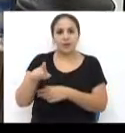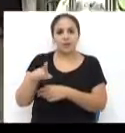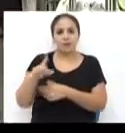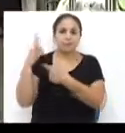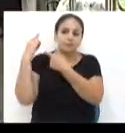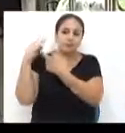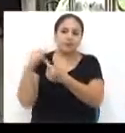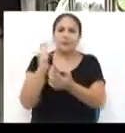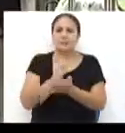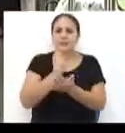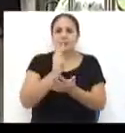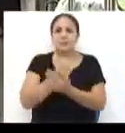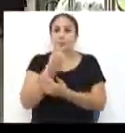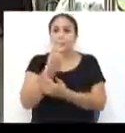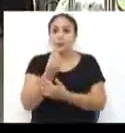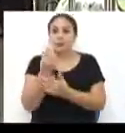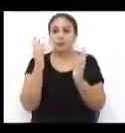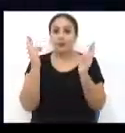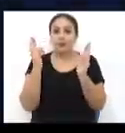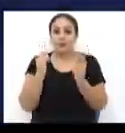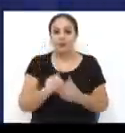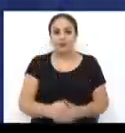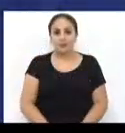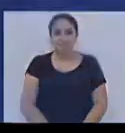tradicional, é sempre muito esperada.